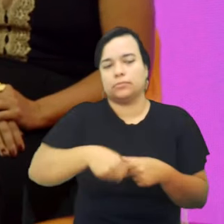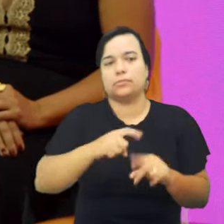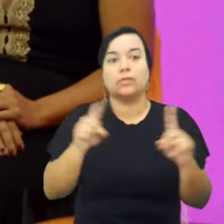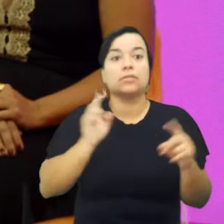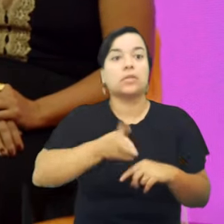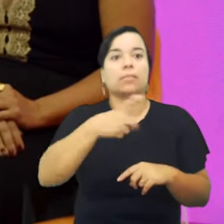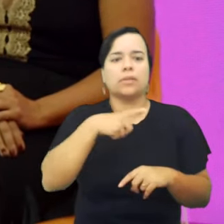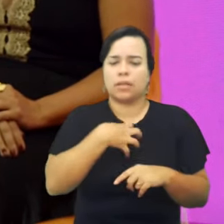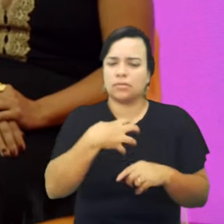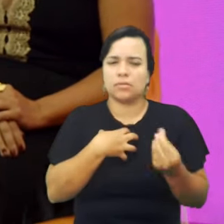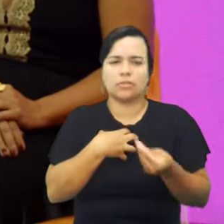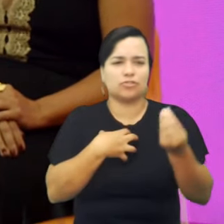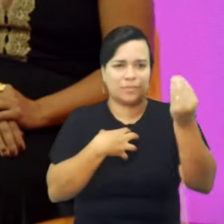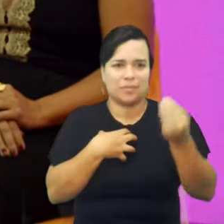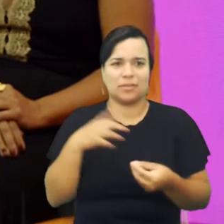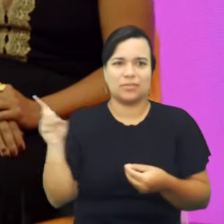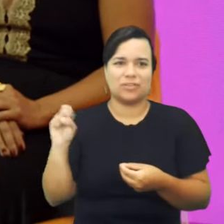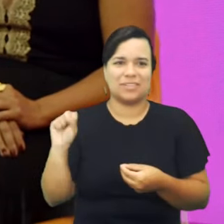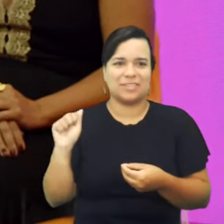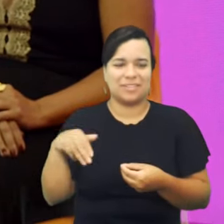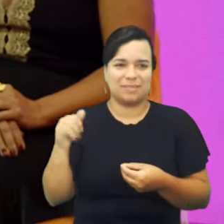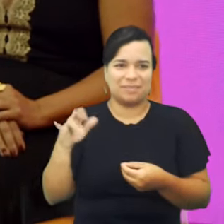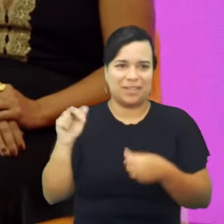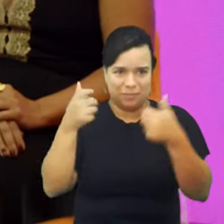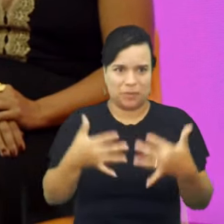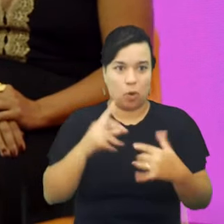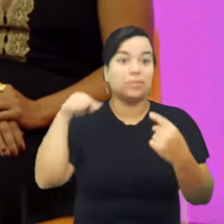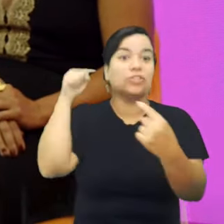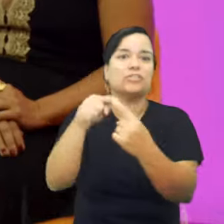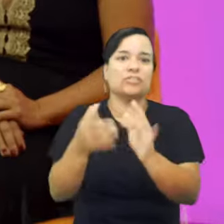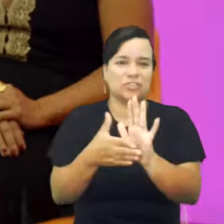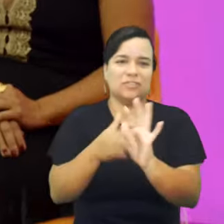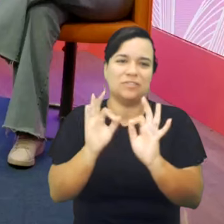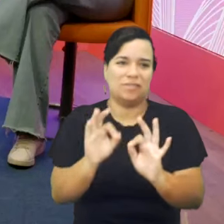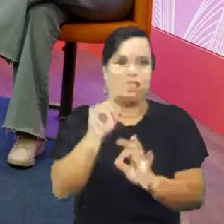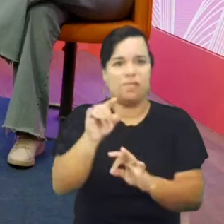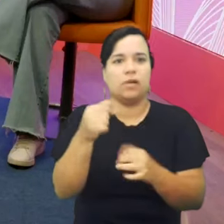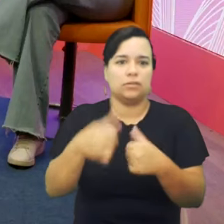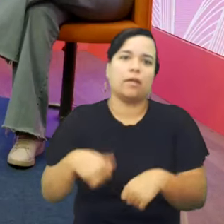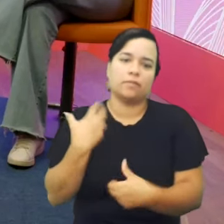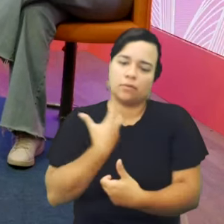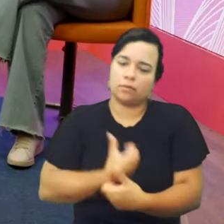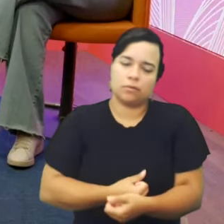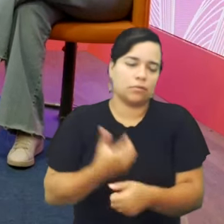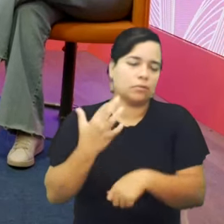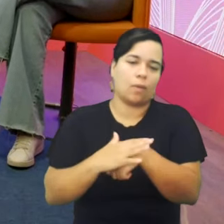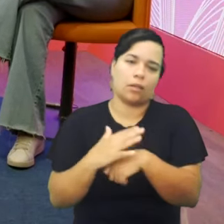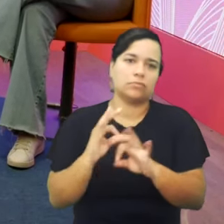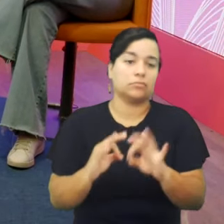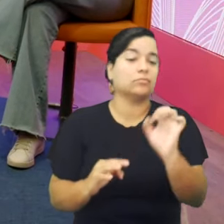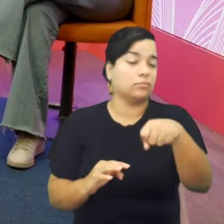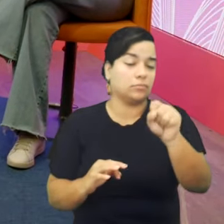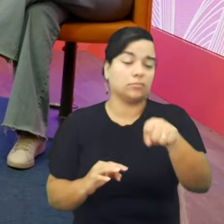aquele sentimento, a Carol, até, a Samira até já falou, né? Do propósito, acho, né? Sim. Você estava adoecendo, né? É, tanto que hoje